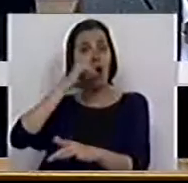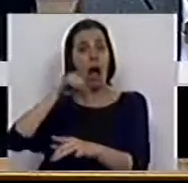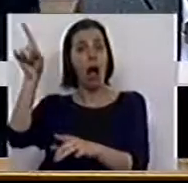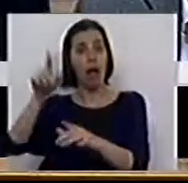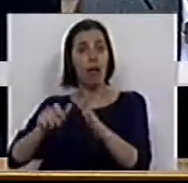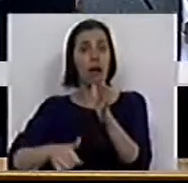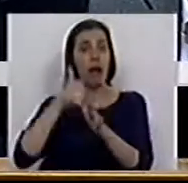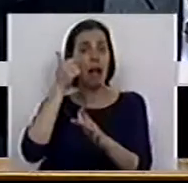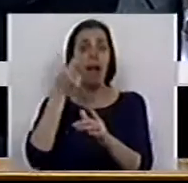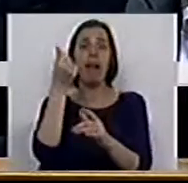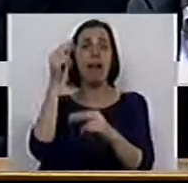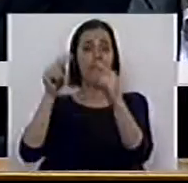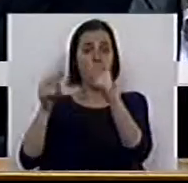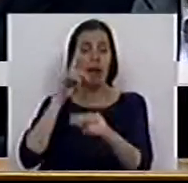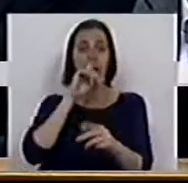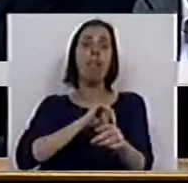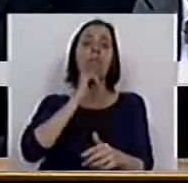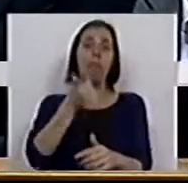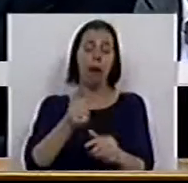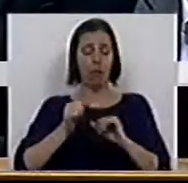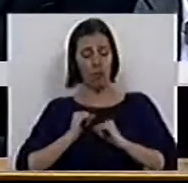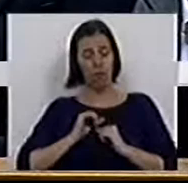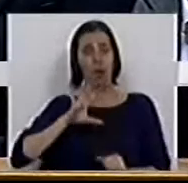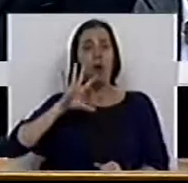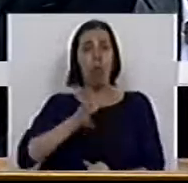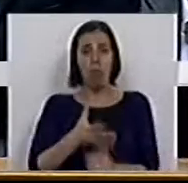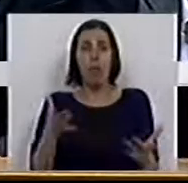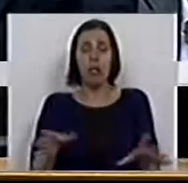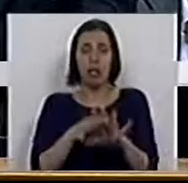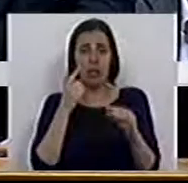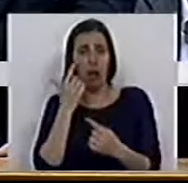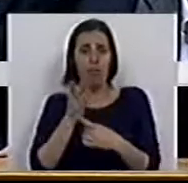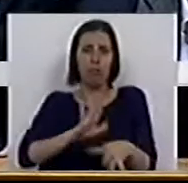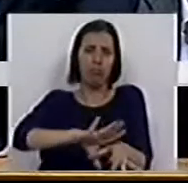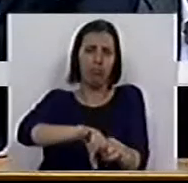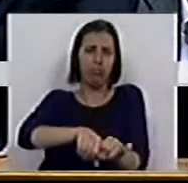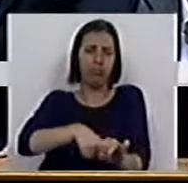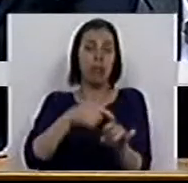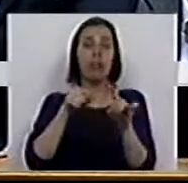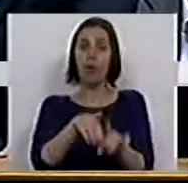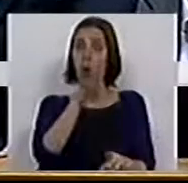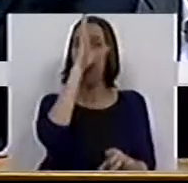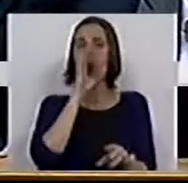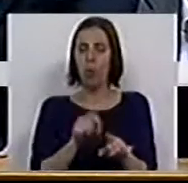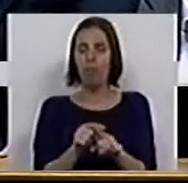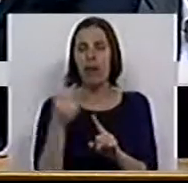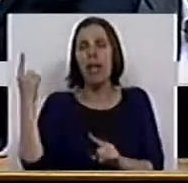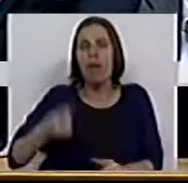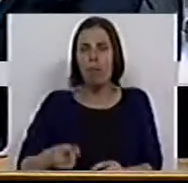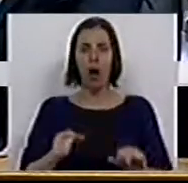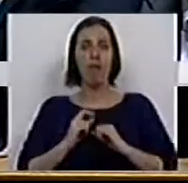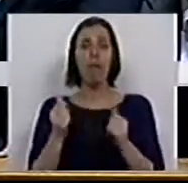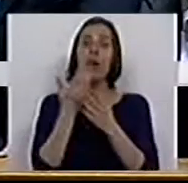quem ganha é a finança, quem perde é o nosso país, como mostra a destruição que este Governo tem imposto à